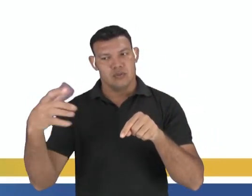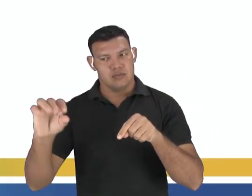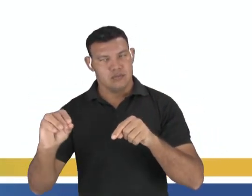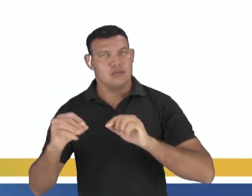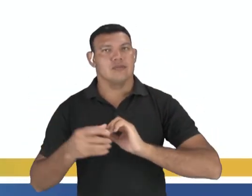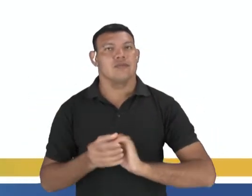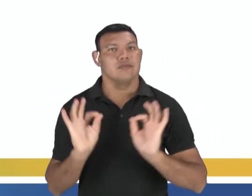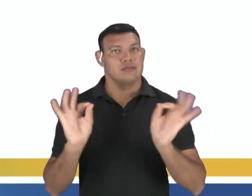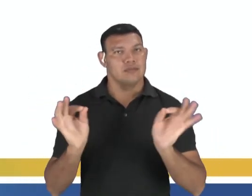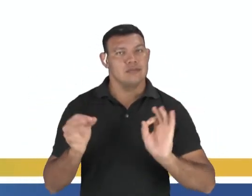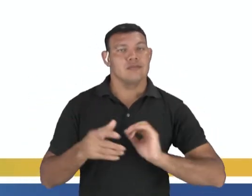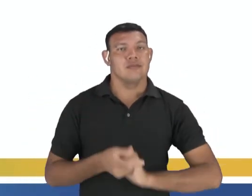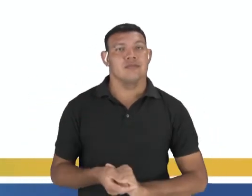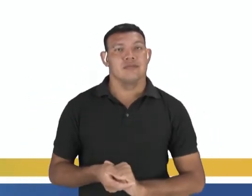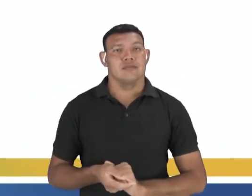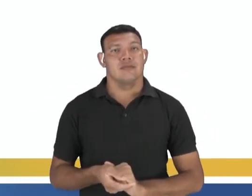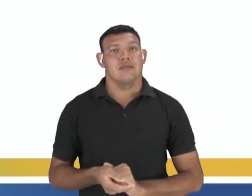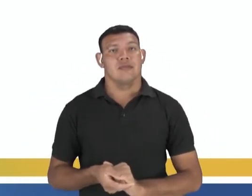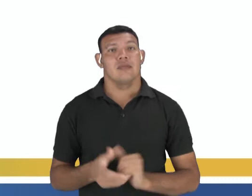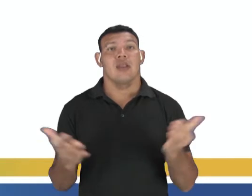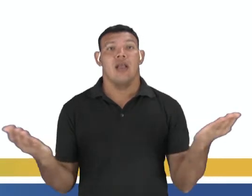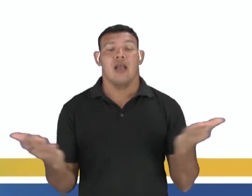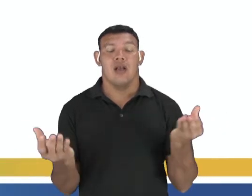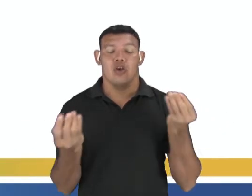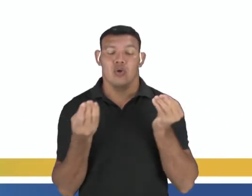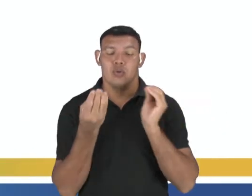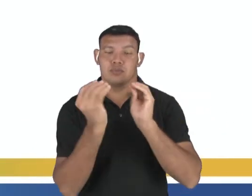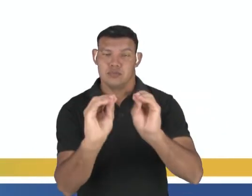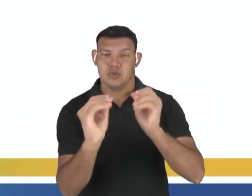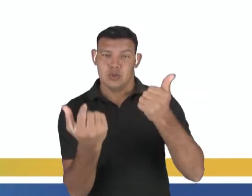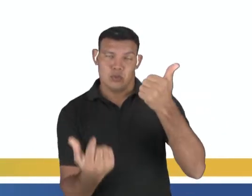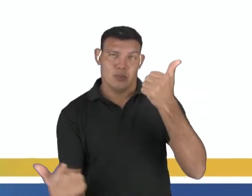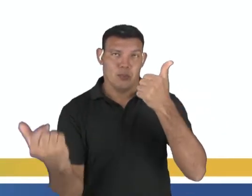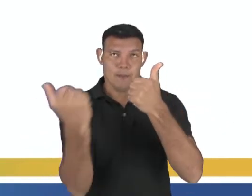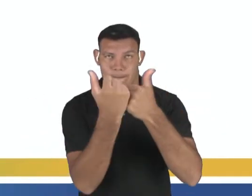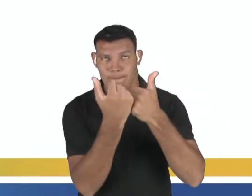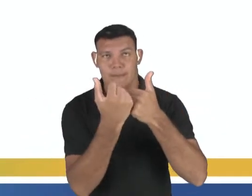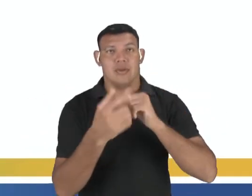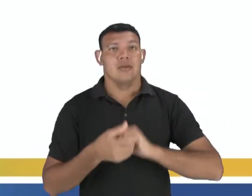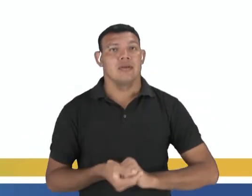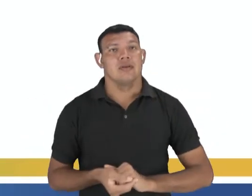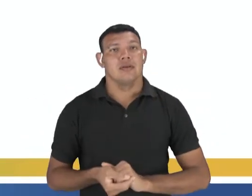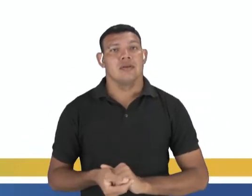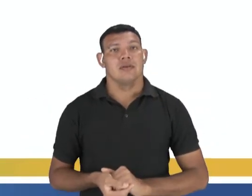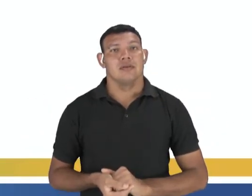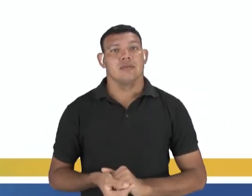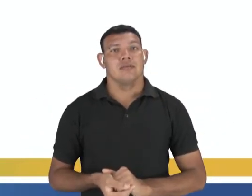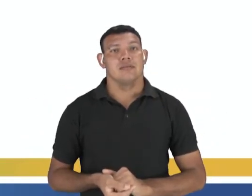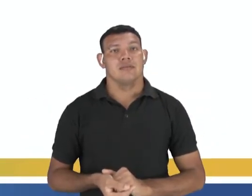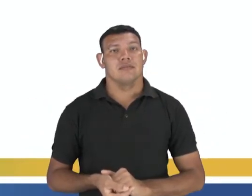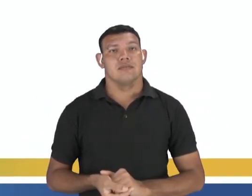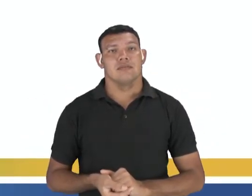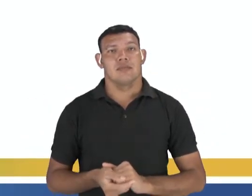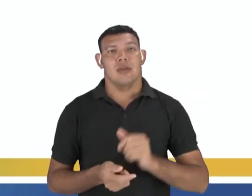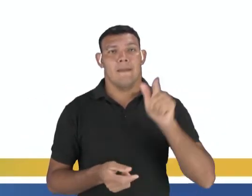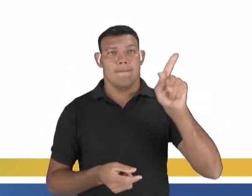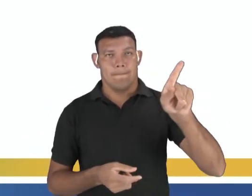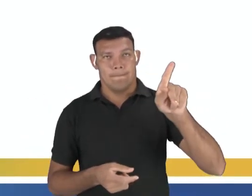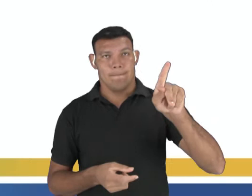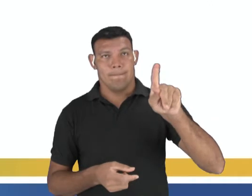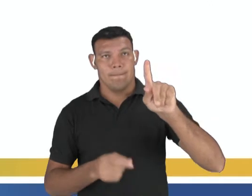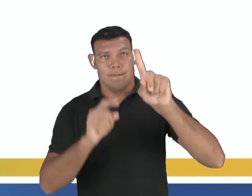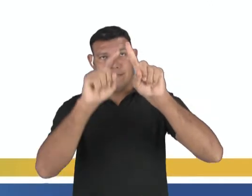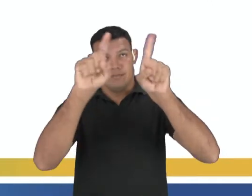elementos, certinho? E assim sendo, a probabilidade de sair um número primo menor do que 14 é dado